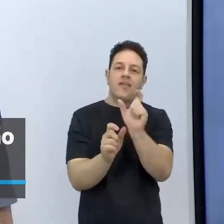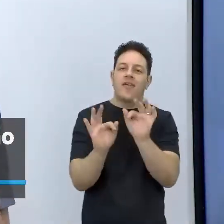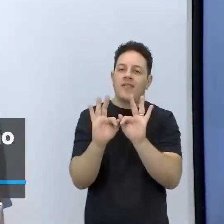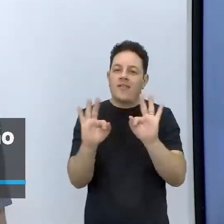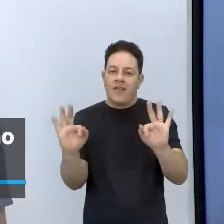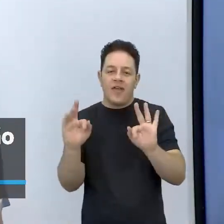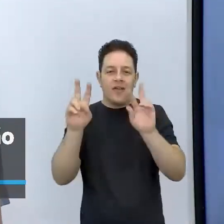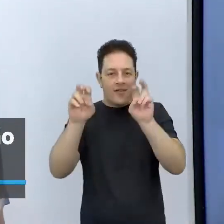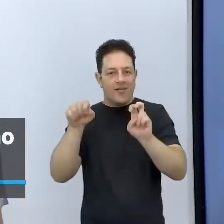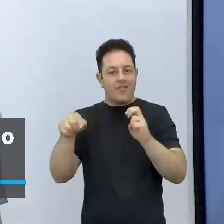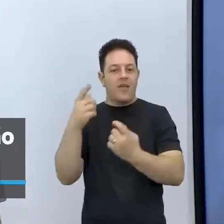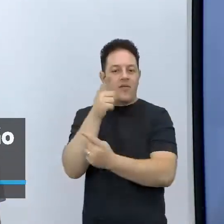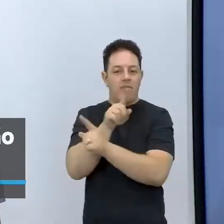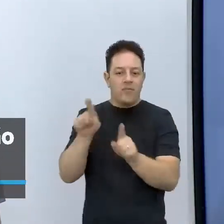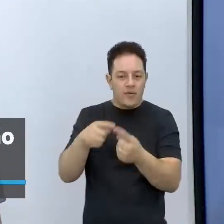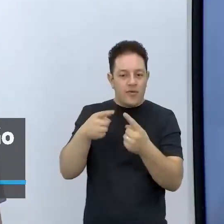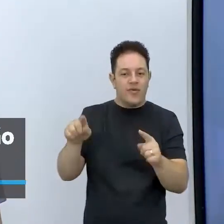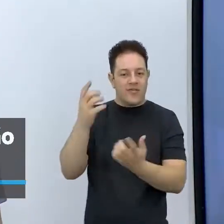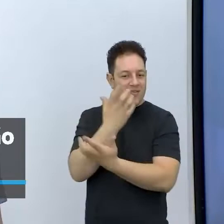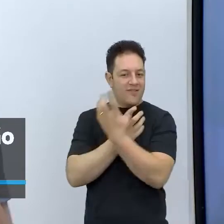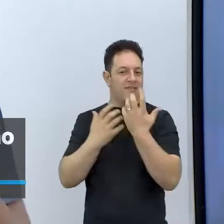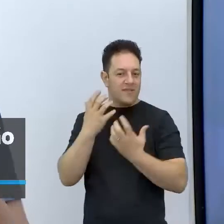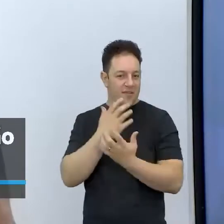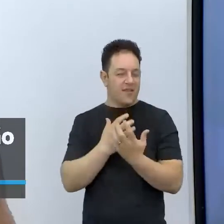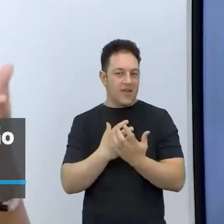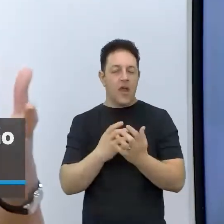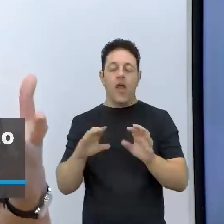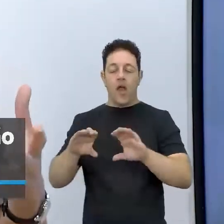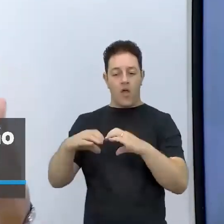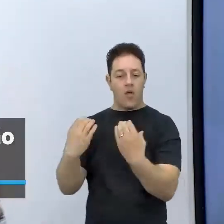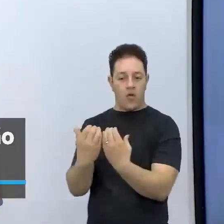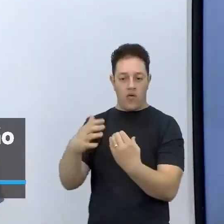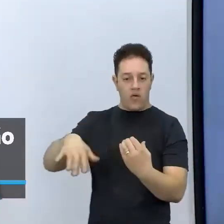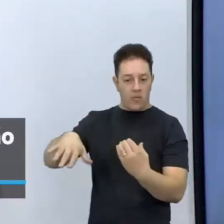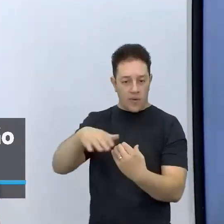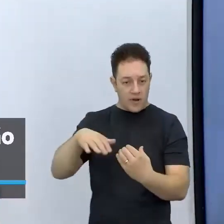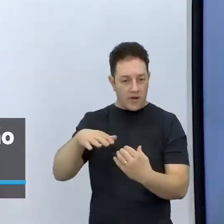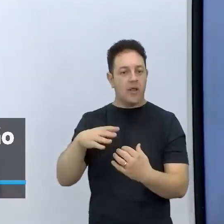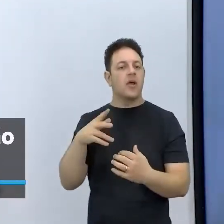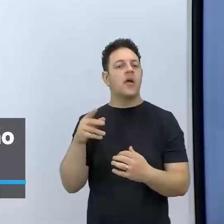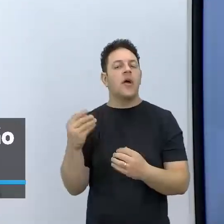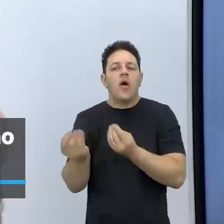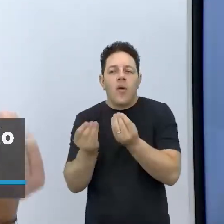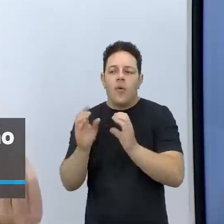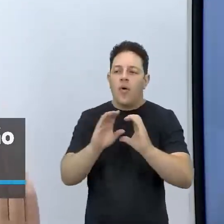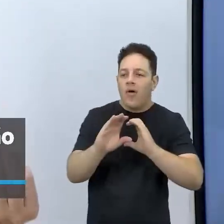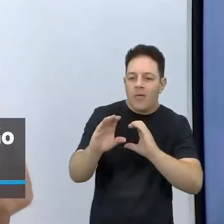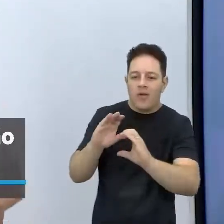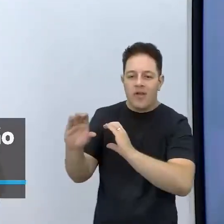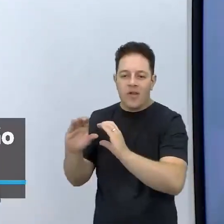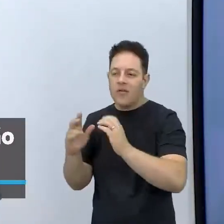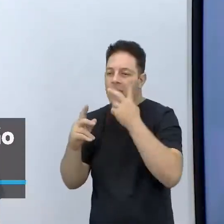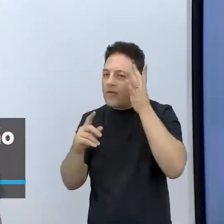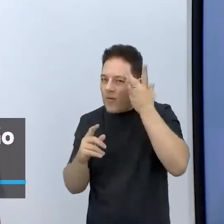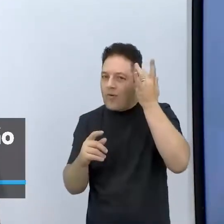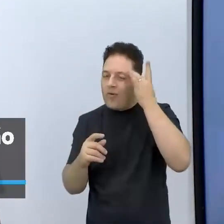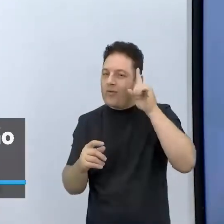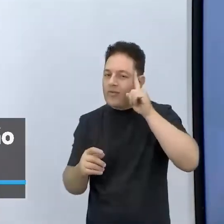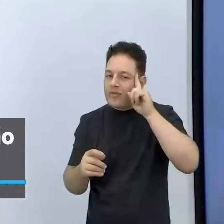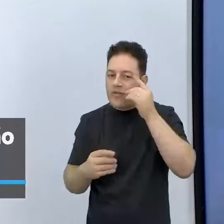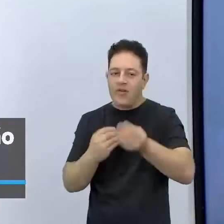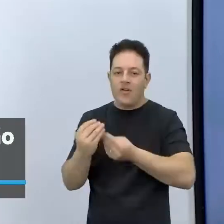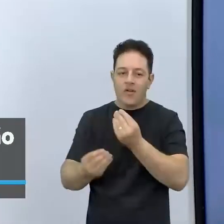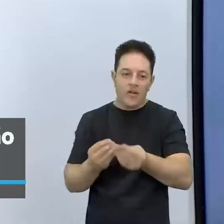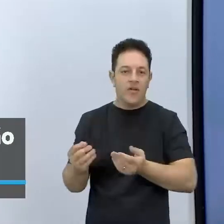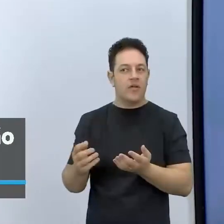porque que a comunidade, né, a partir de como eles comunicavam aquela vivência, via assim, esse